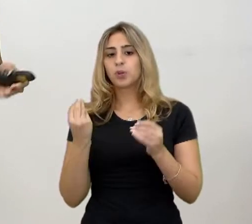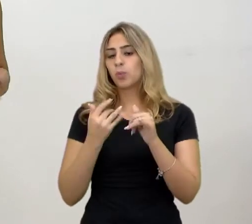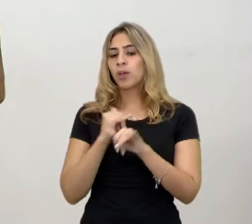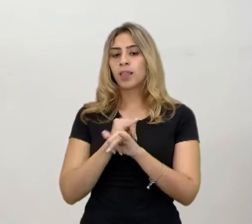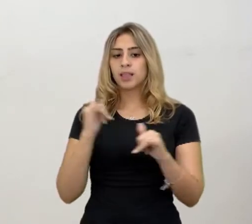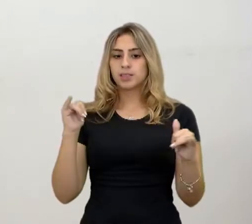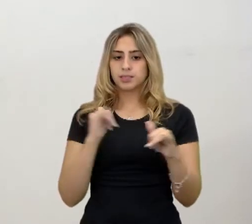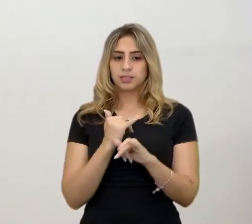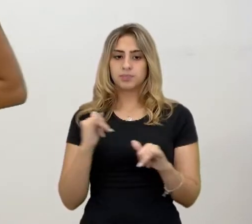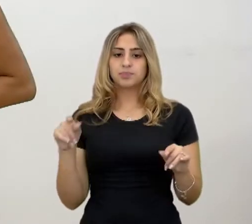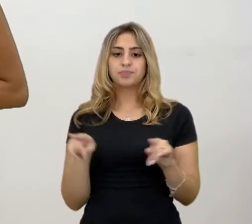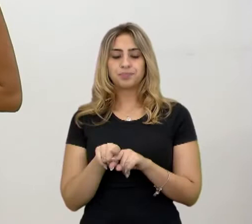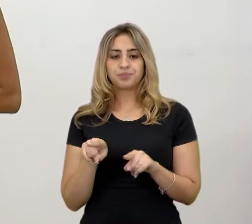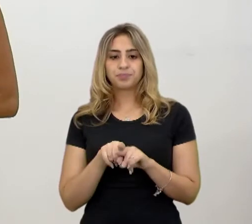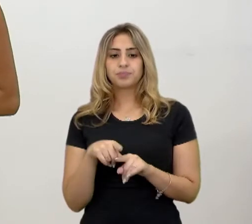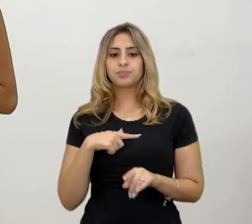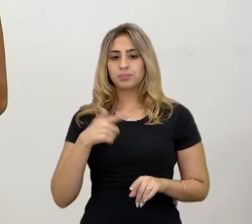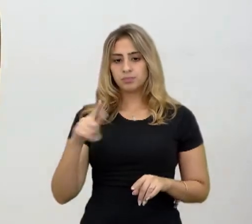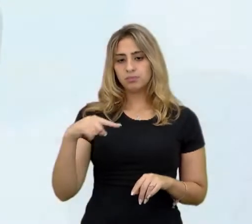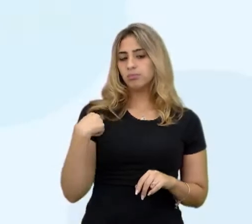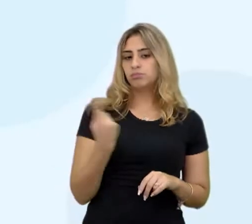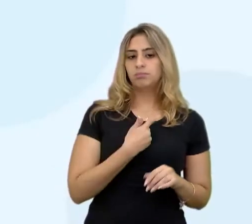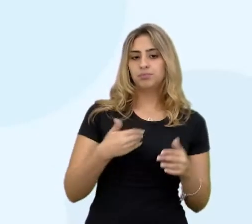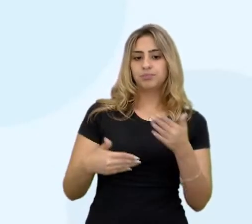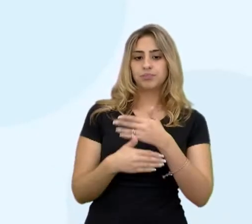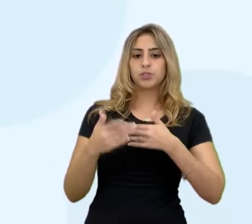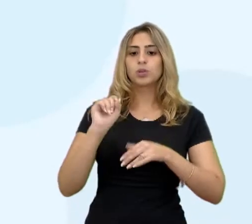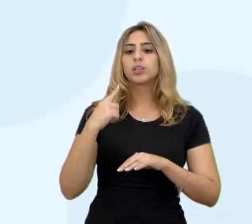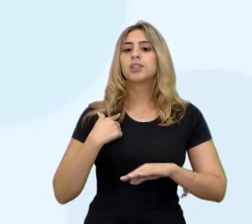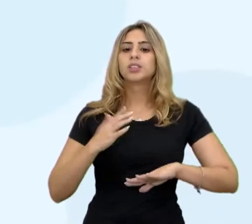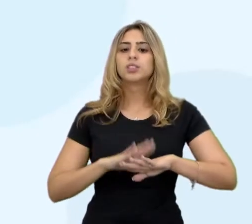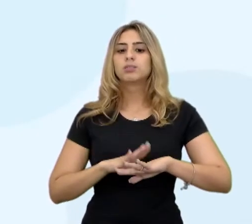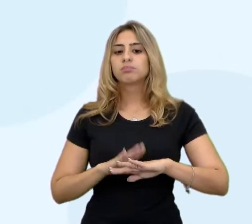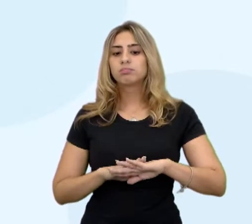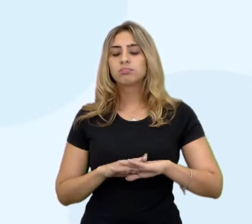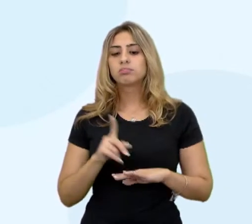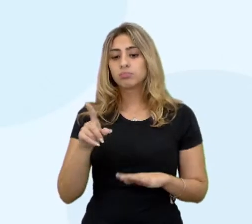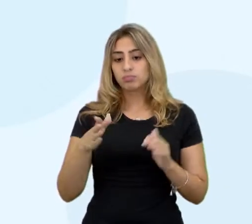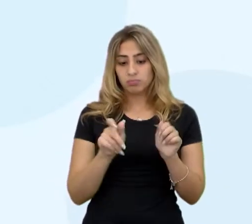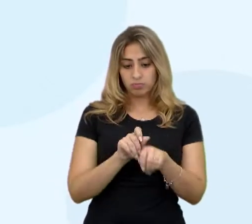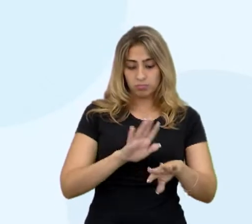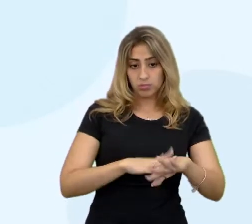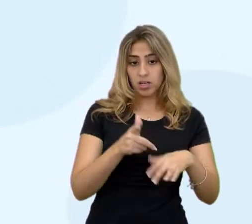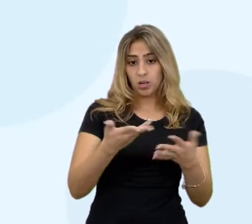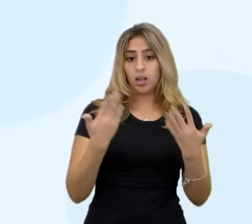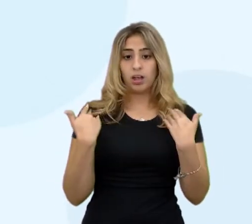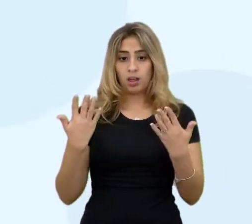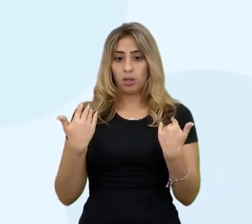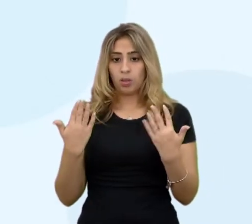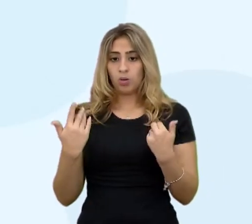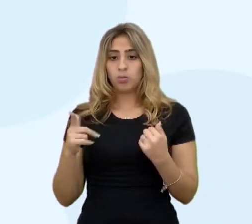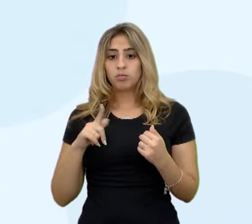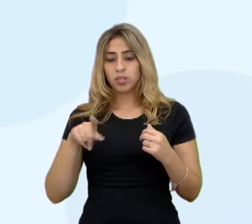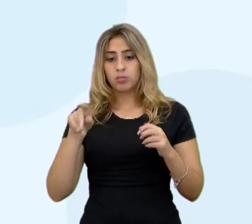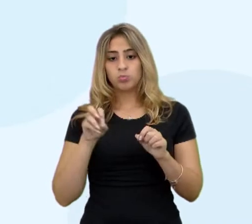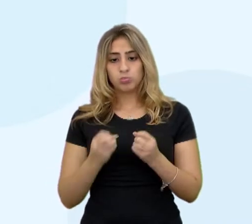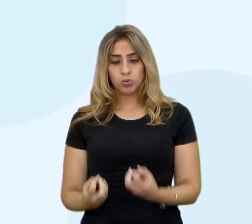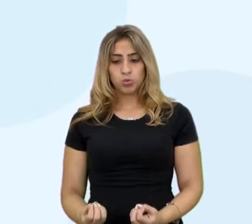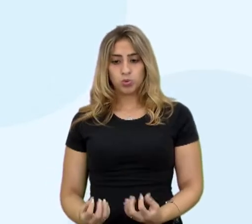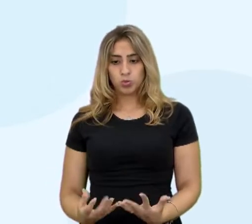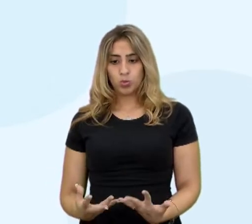eletricidade. Então, de novo aqui na nossa telinha, ó, o que a gente faz? Pega esse calor, que vem aí do solo